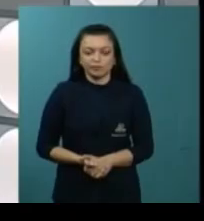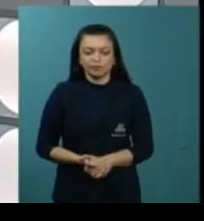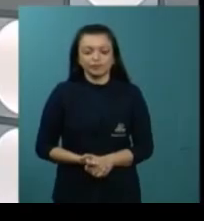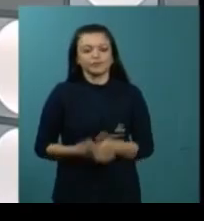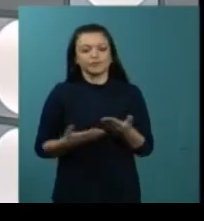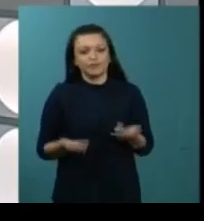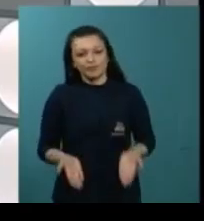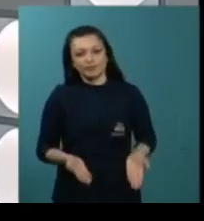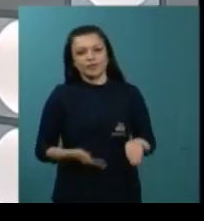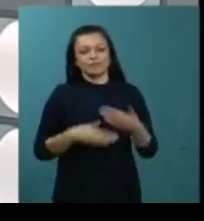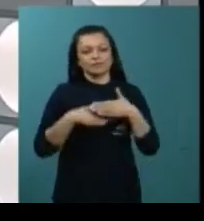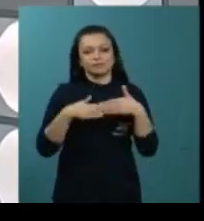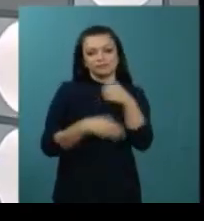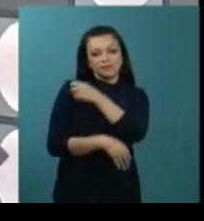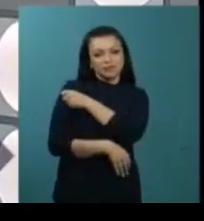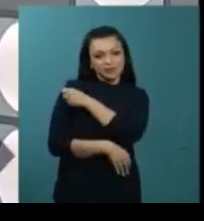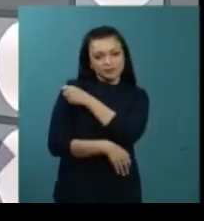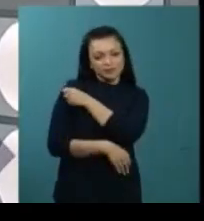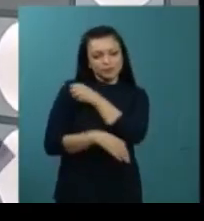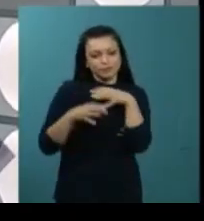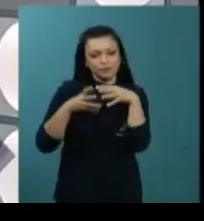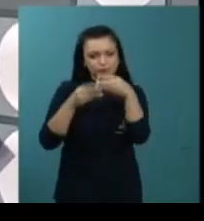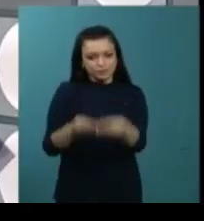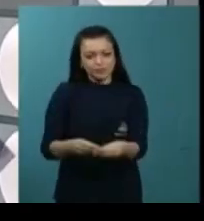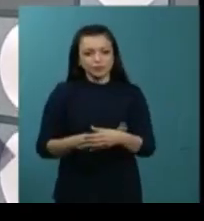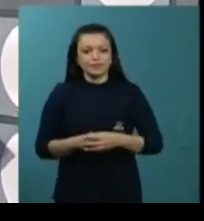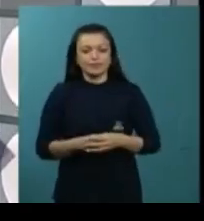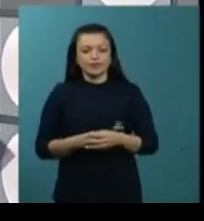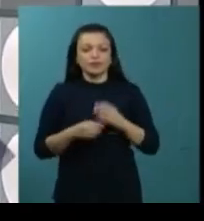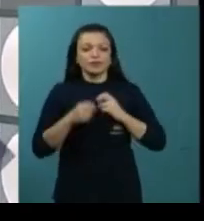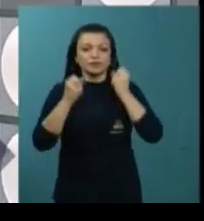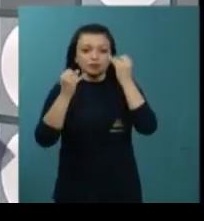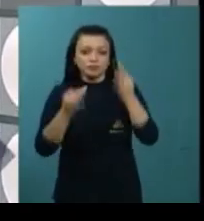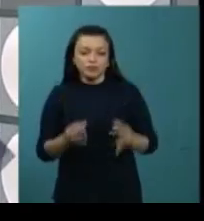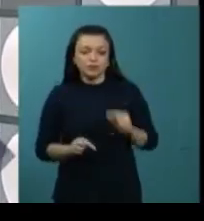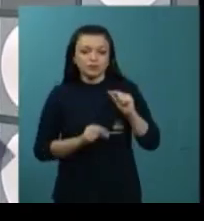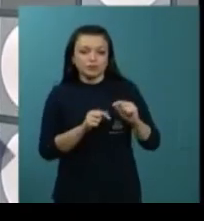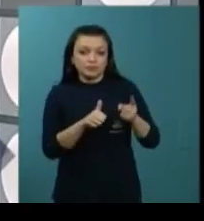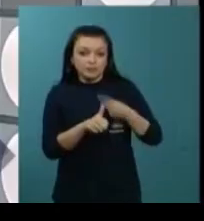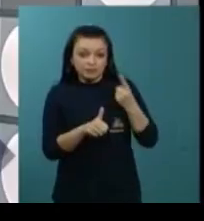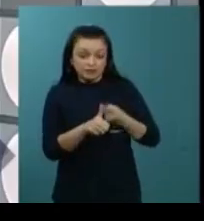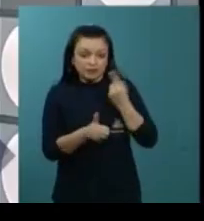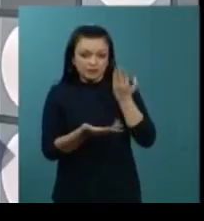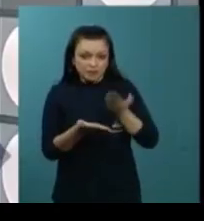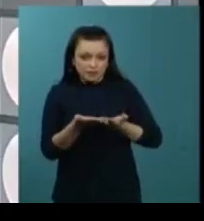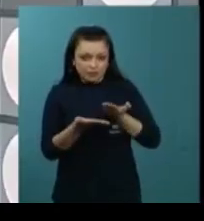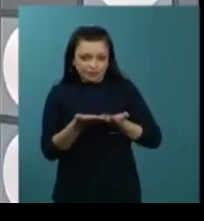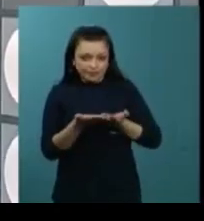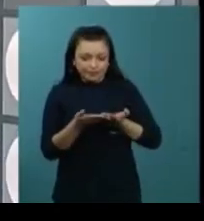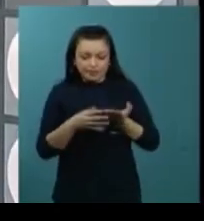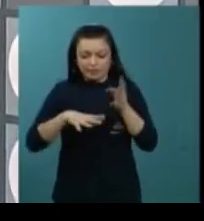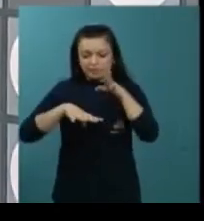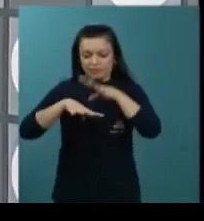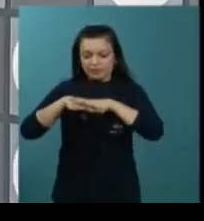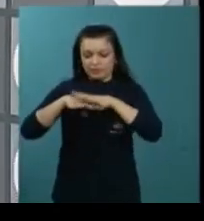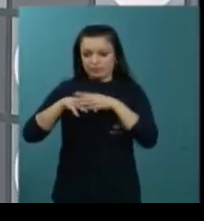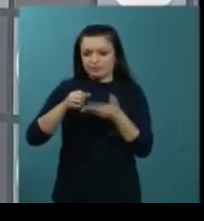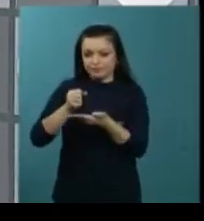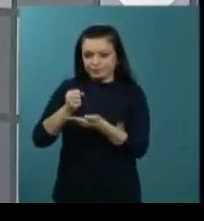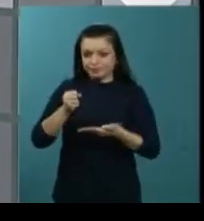Queridos alunos, queridas alunas, falaremos agora sobre a primeira aula da matemática